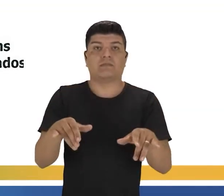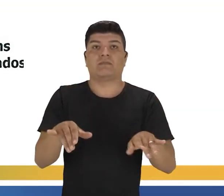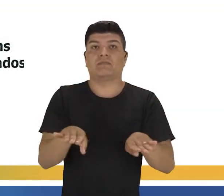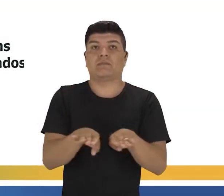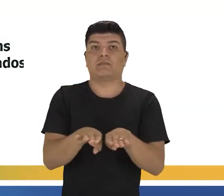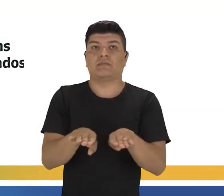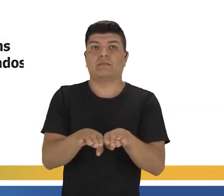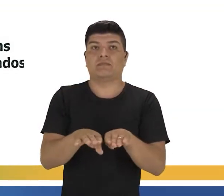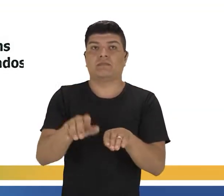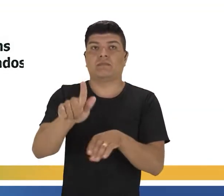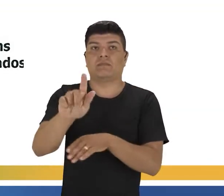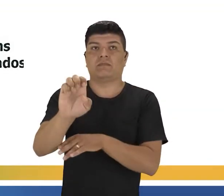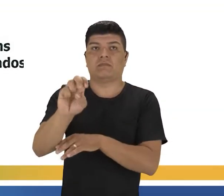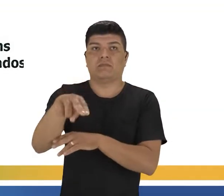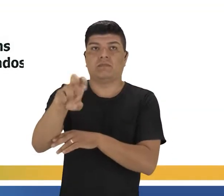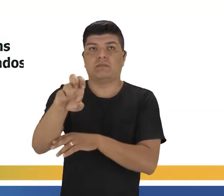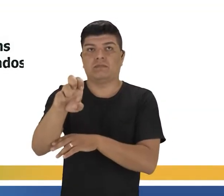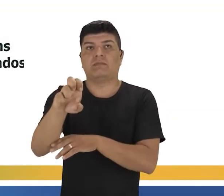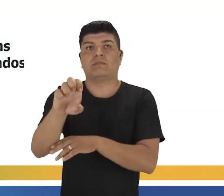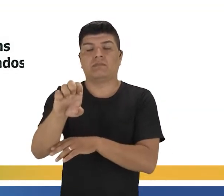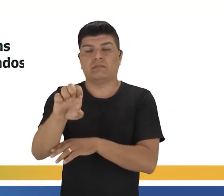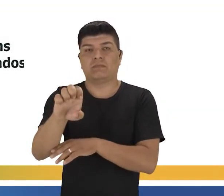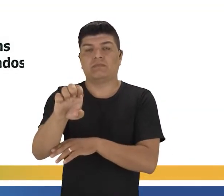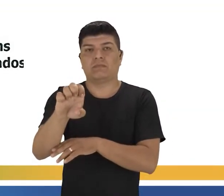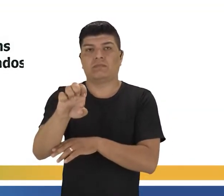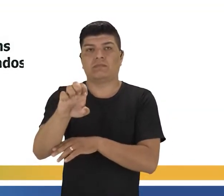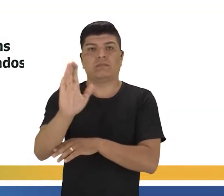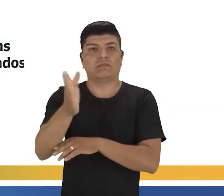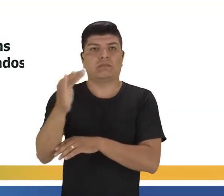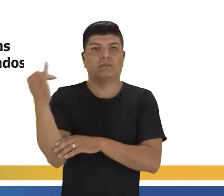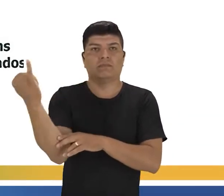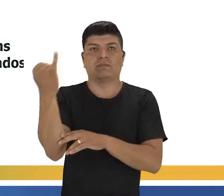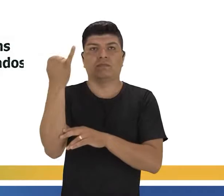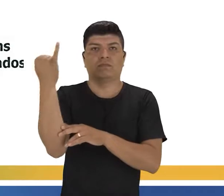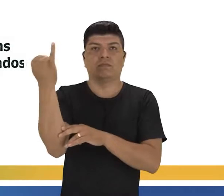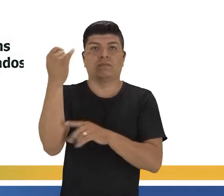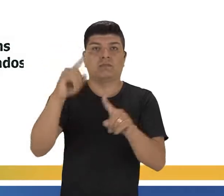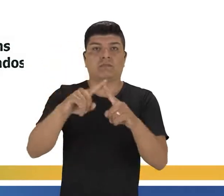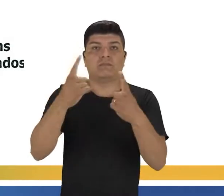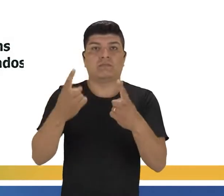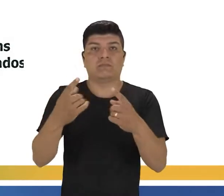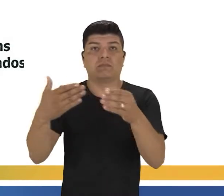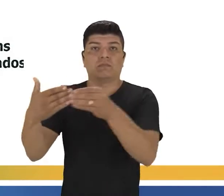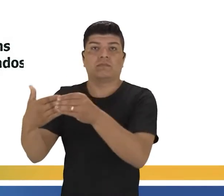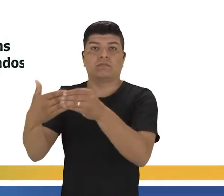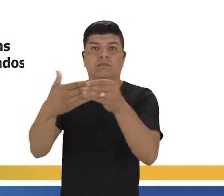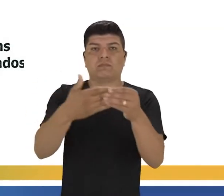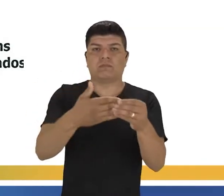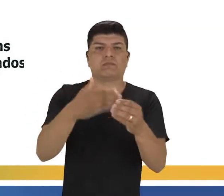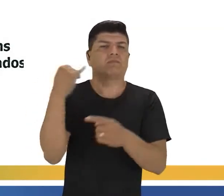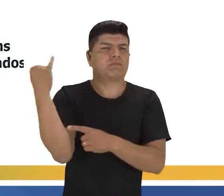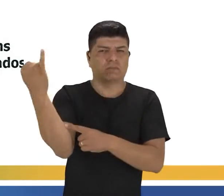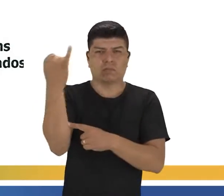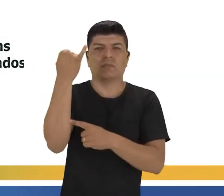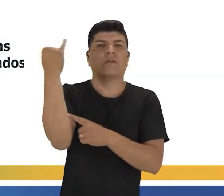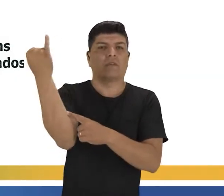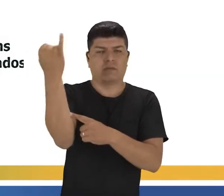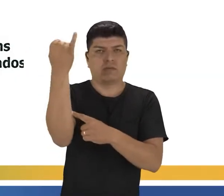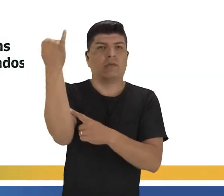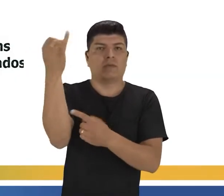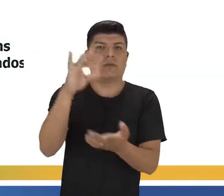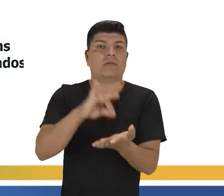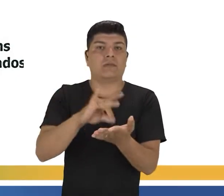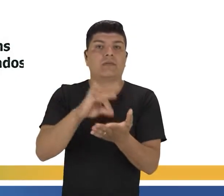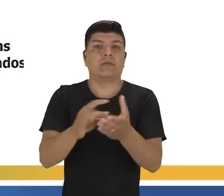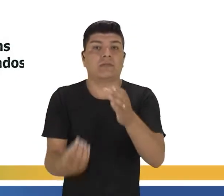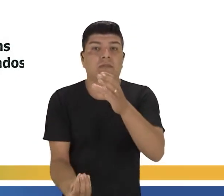o gene já é uma parte importante, mas o exon ele vai carregar sim a parte importantíssima, aquela que realmente vai dar